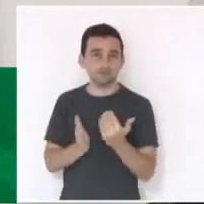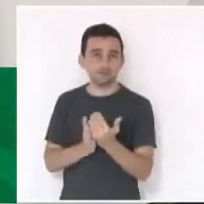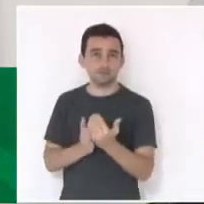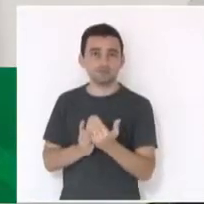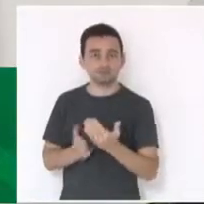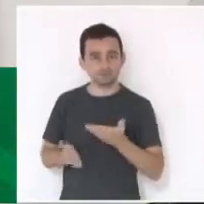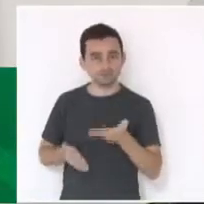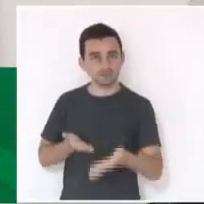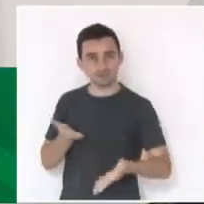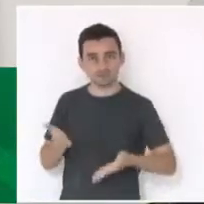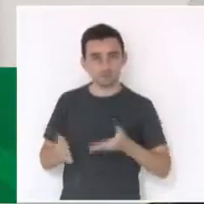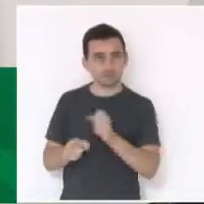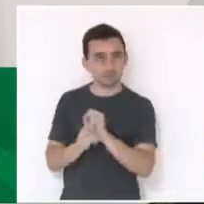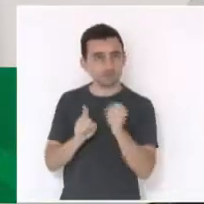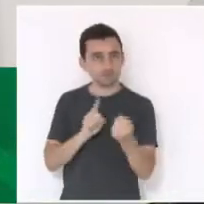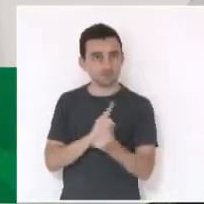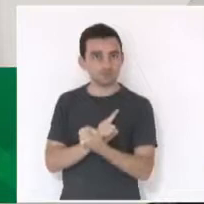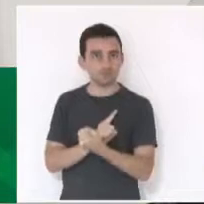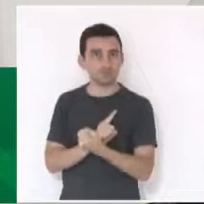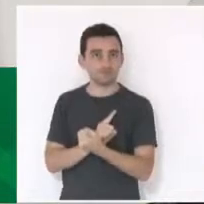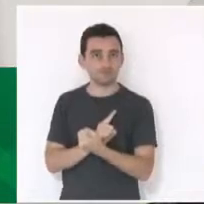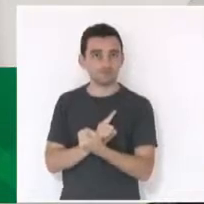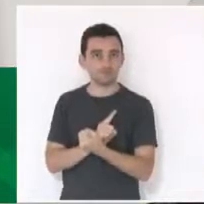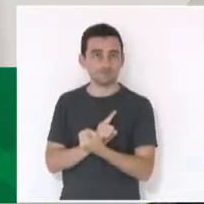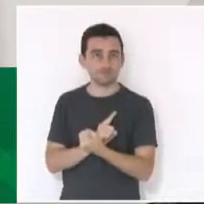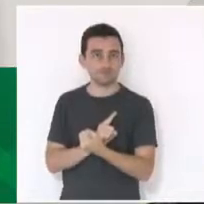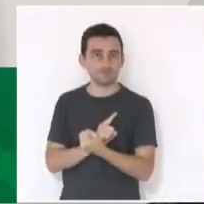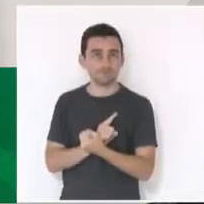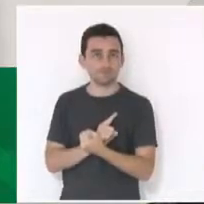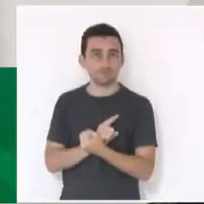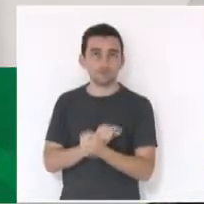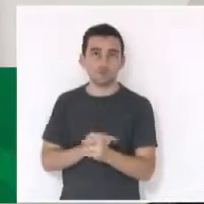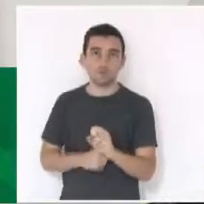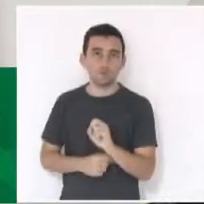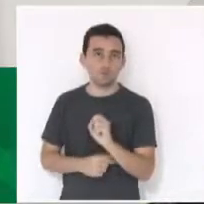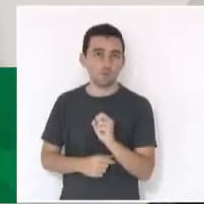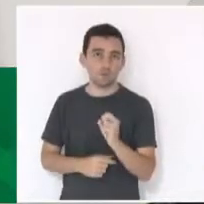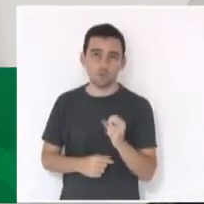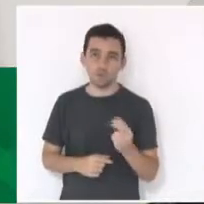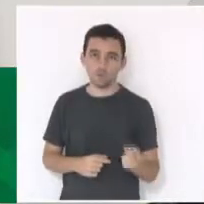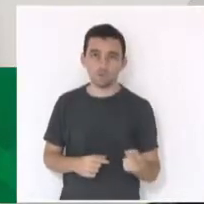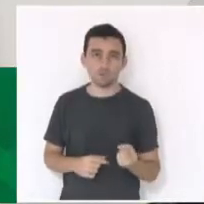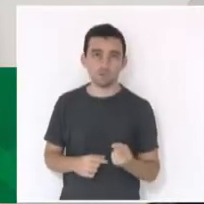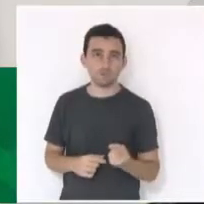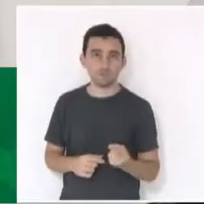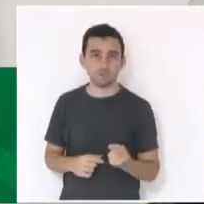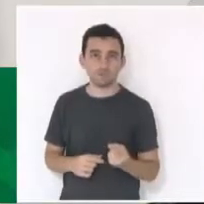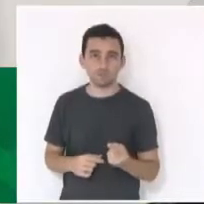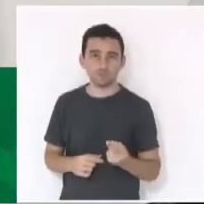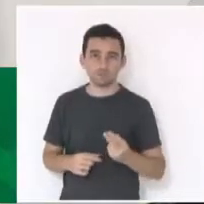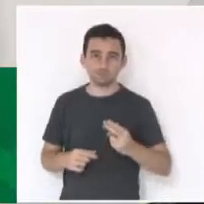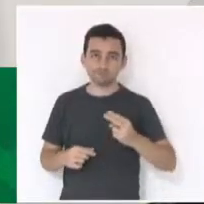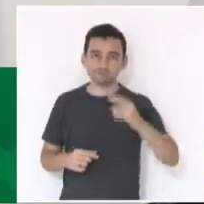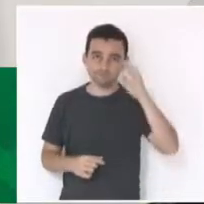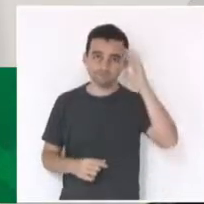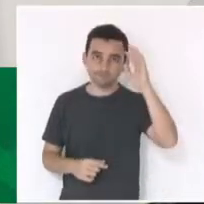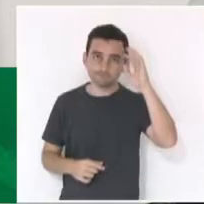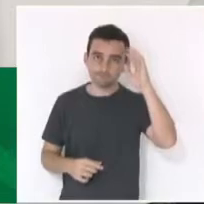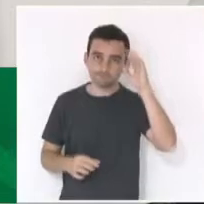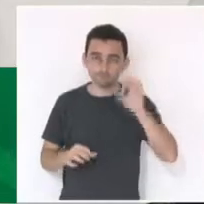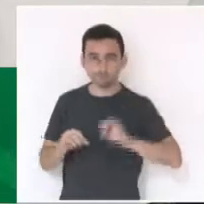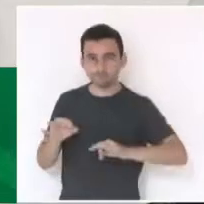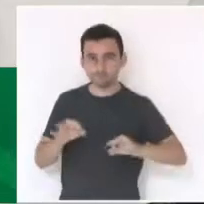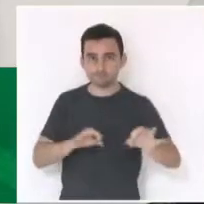bem-estar social o nosso criamos uma cultura de paz